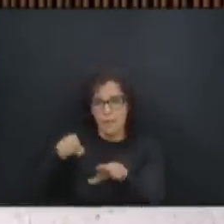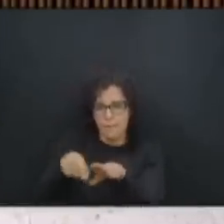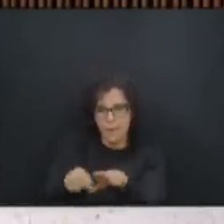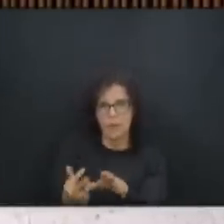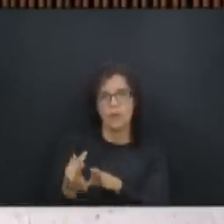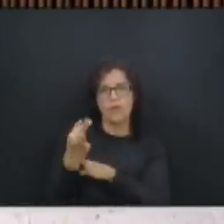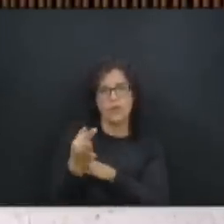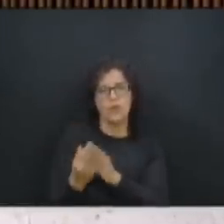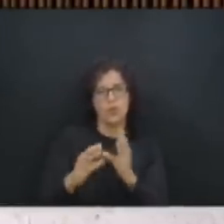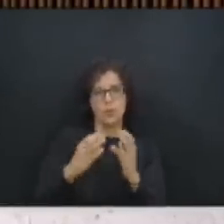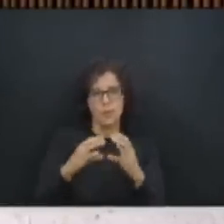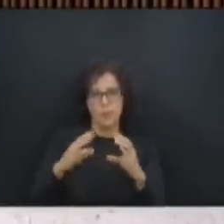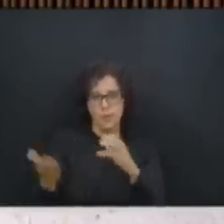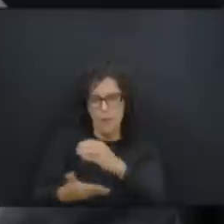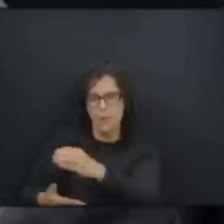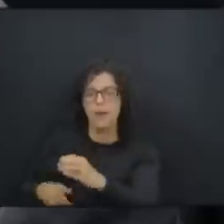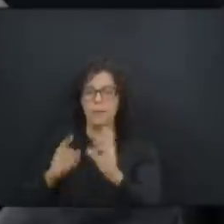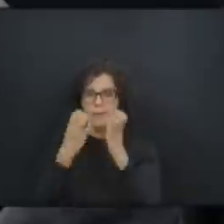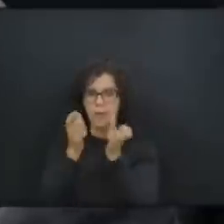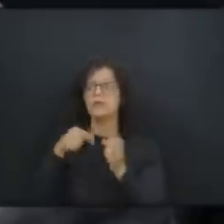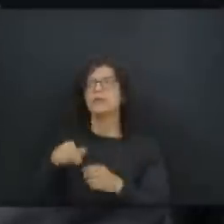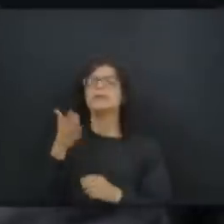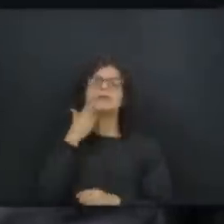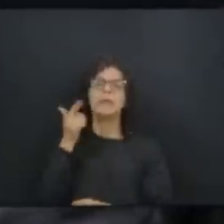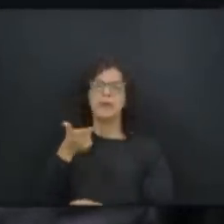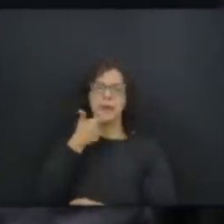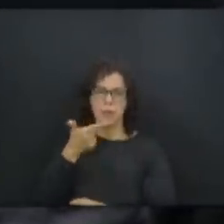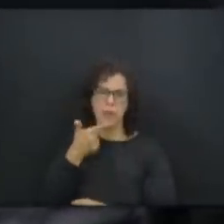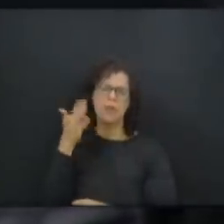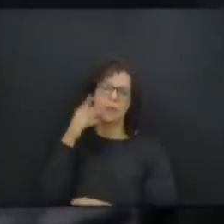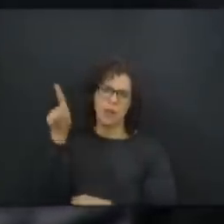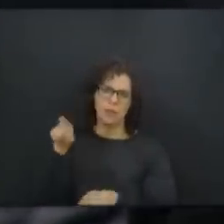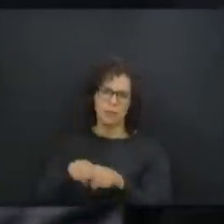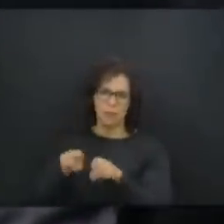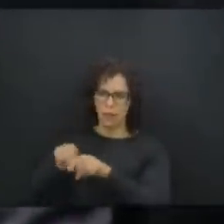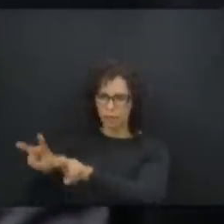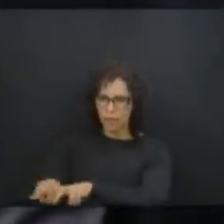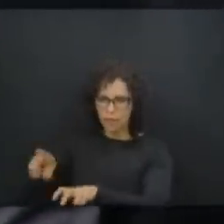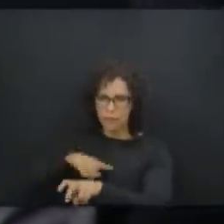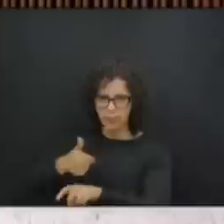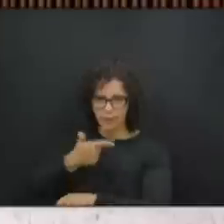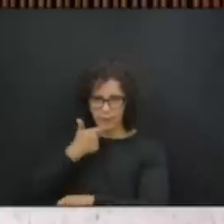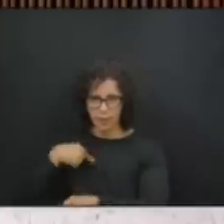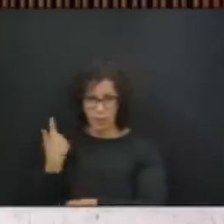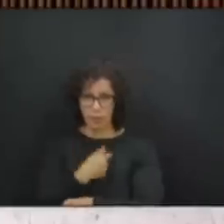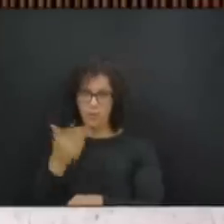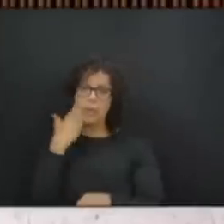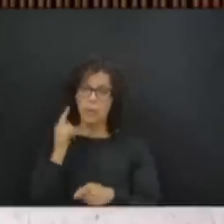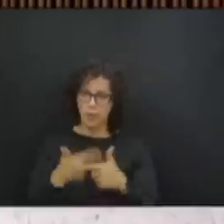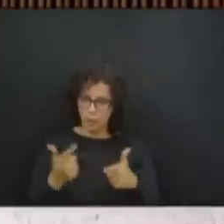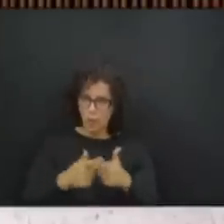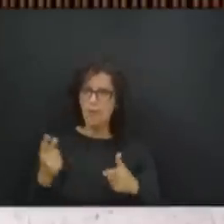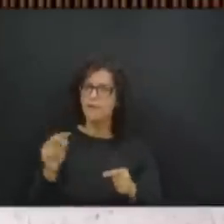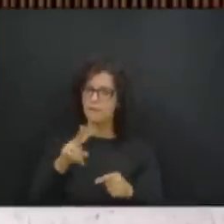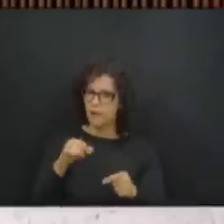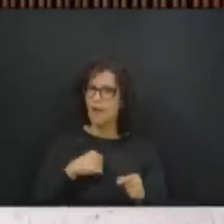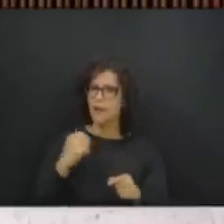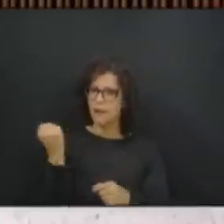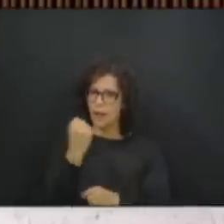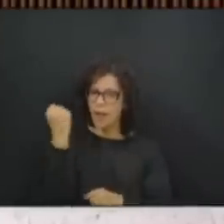né dos deputados que aqui do Campo Mourão Deputado conhece bem essa realidade porque é uma região agrícola e nós temos um grande problema